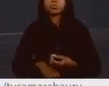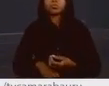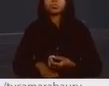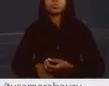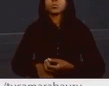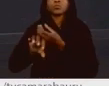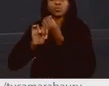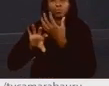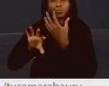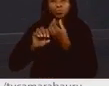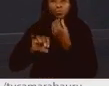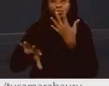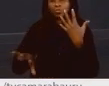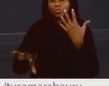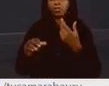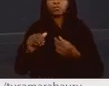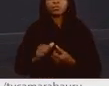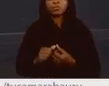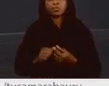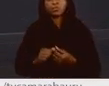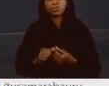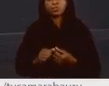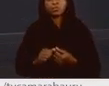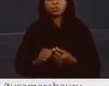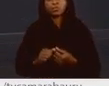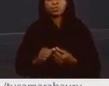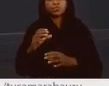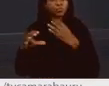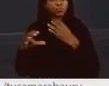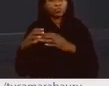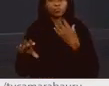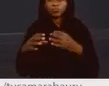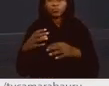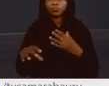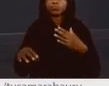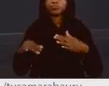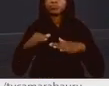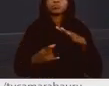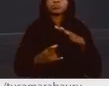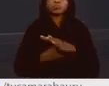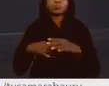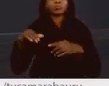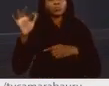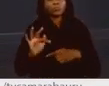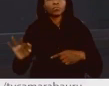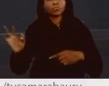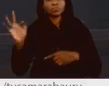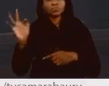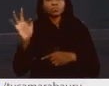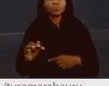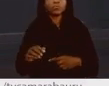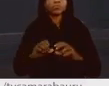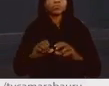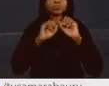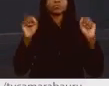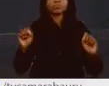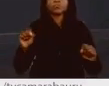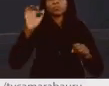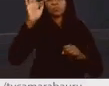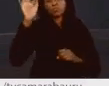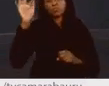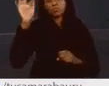e comunicação por instituições de educação superior integrantes do Sistema Federal de Ensino.